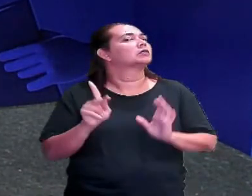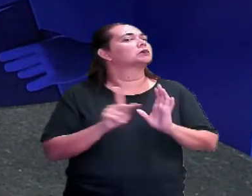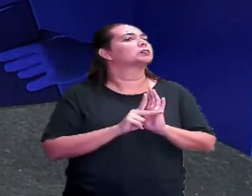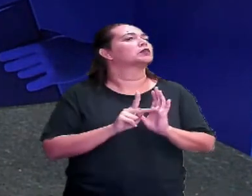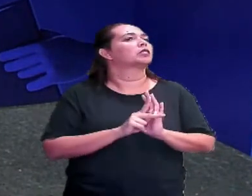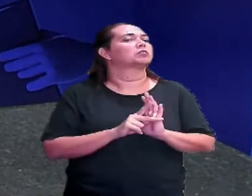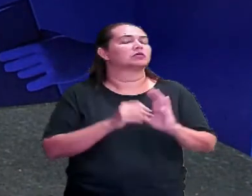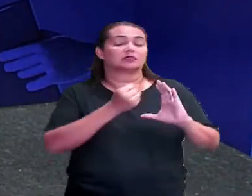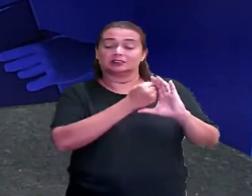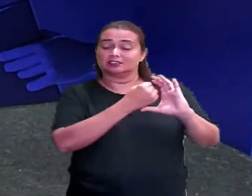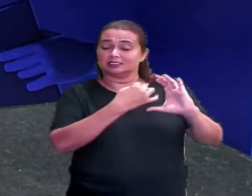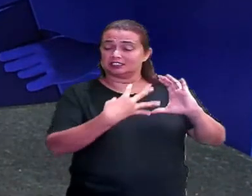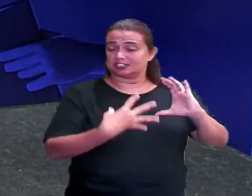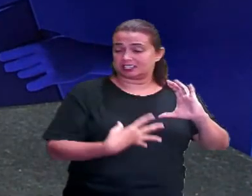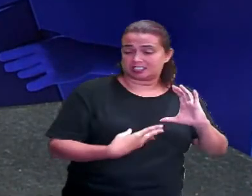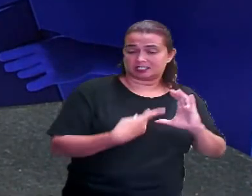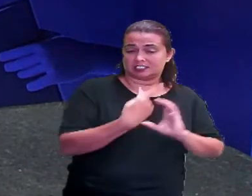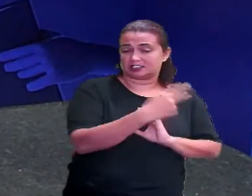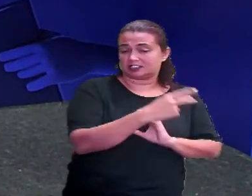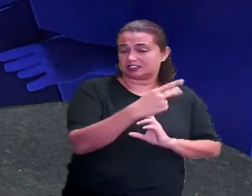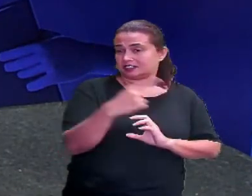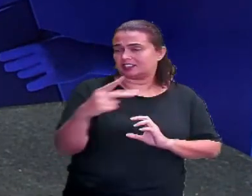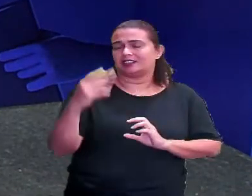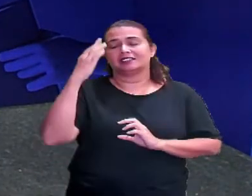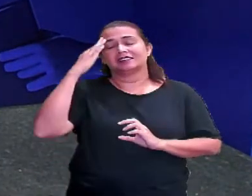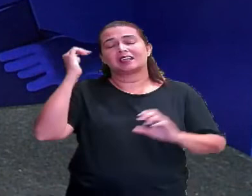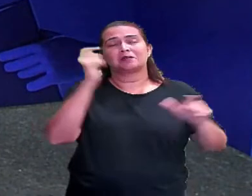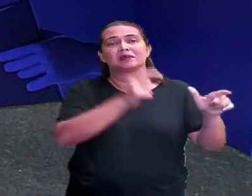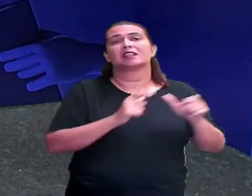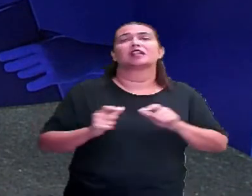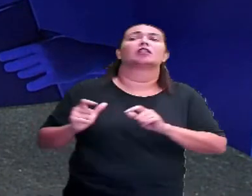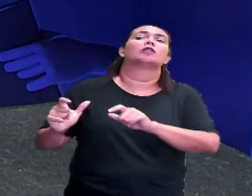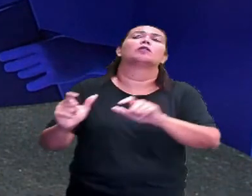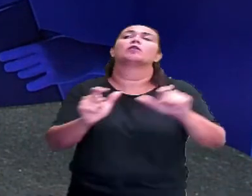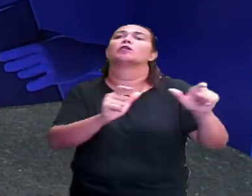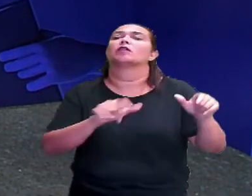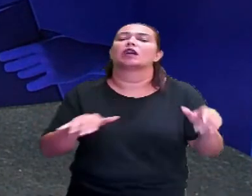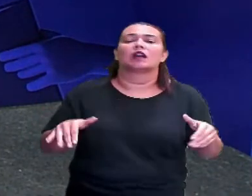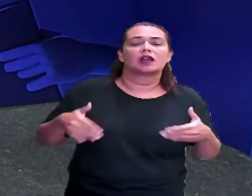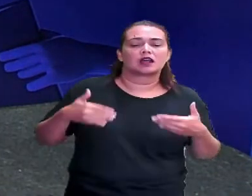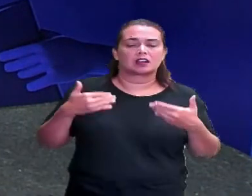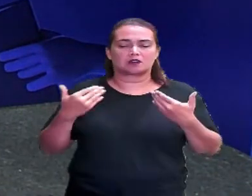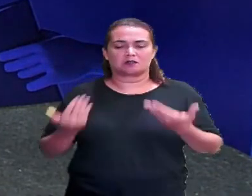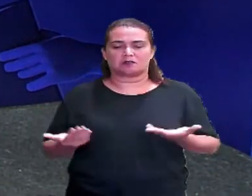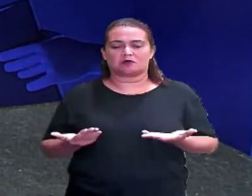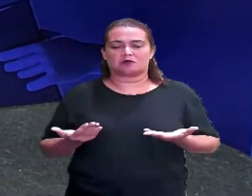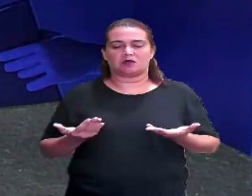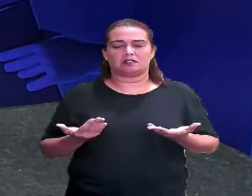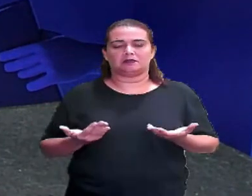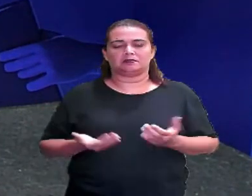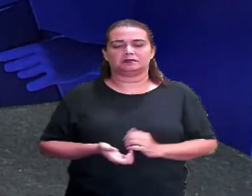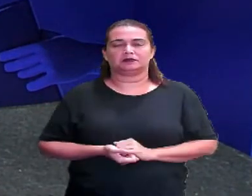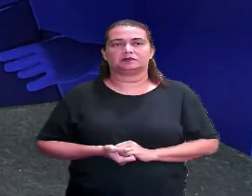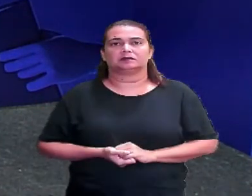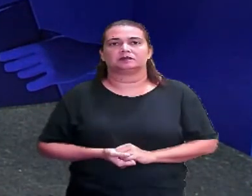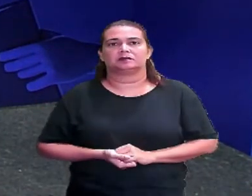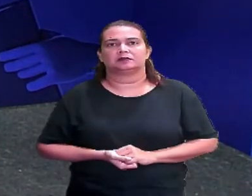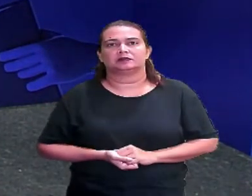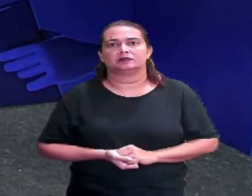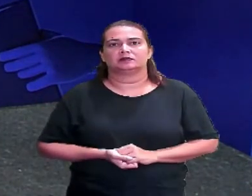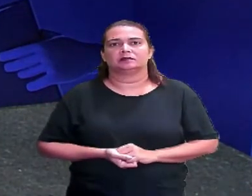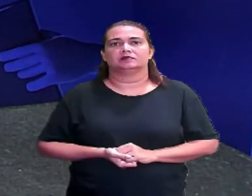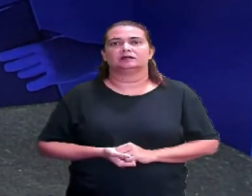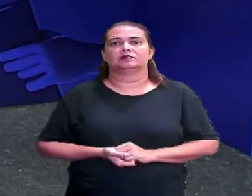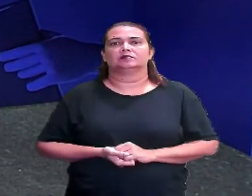falar, logo você identifica se tratar de alguém que mora ali no território, né, vamos dizer assim,